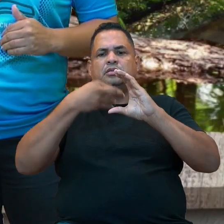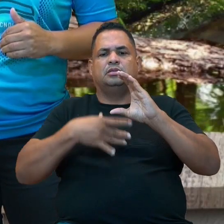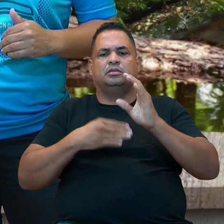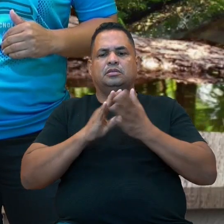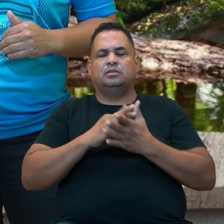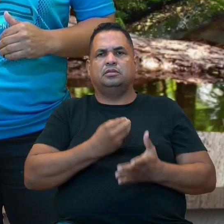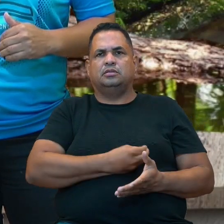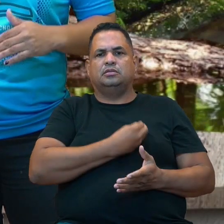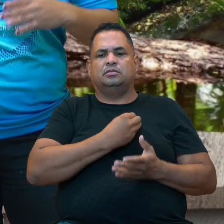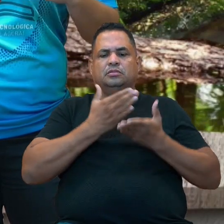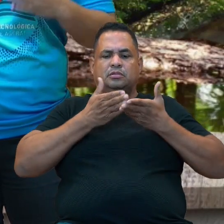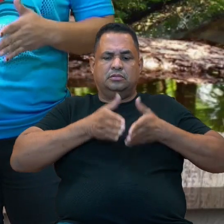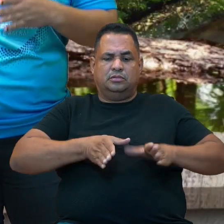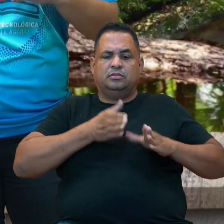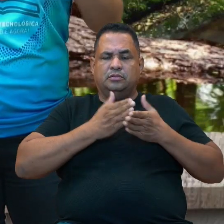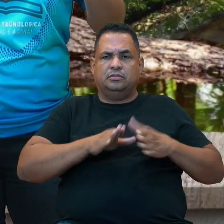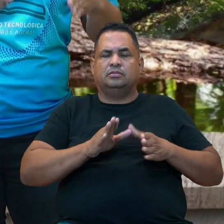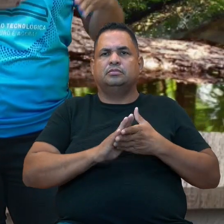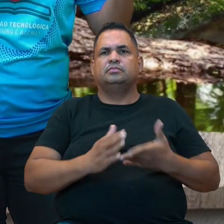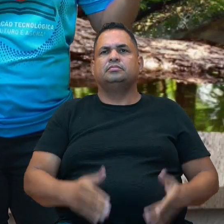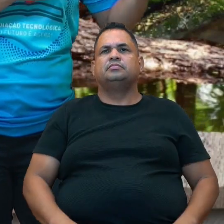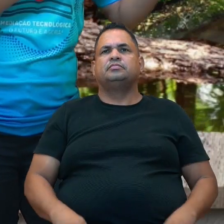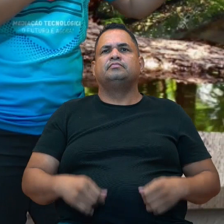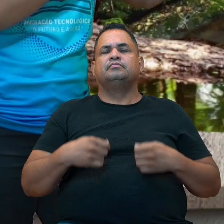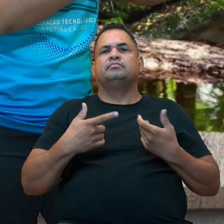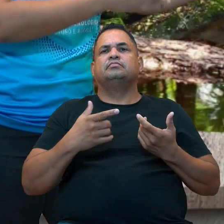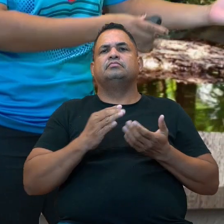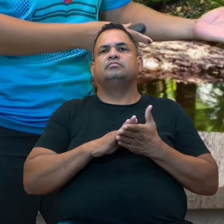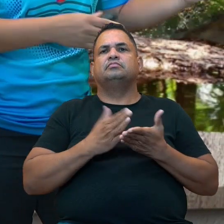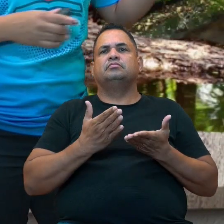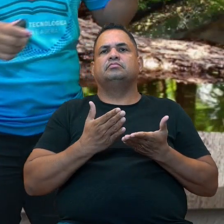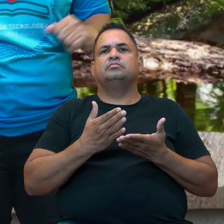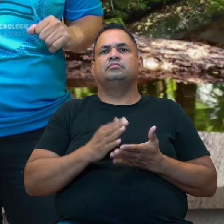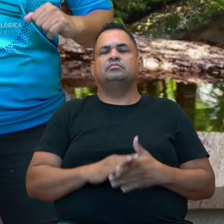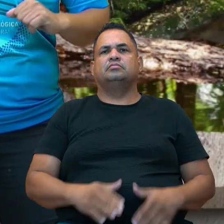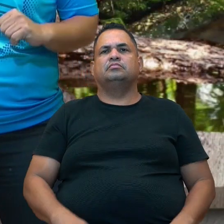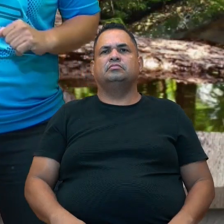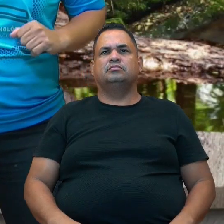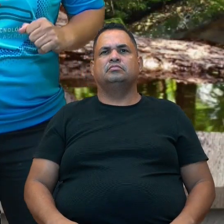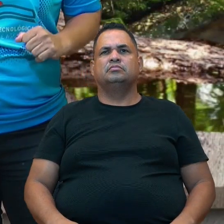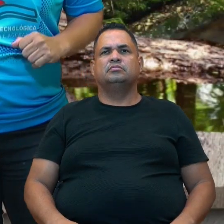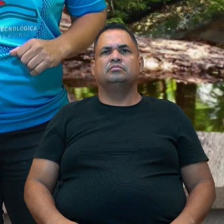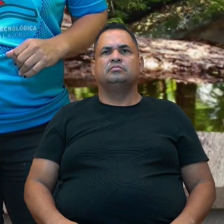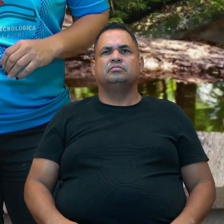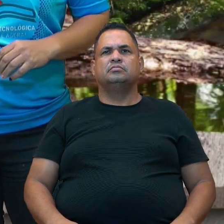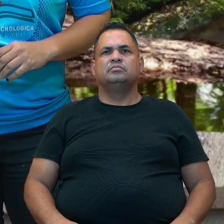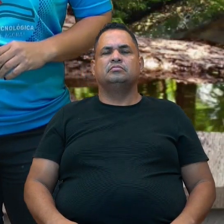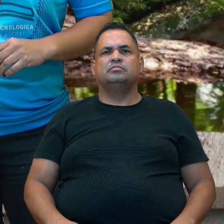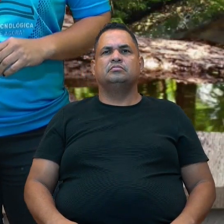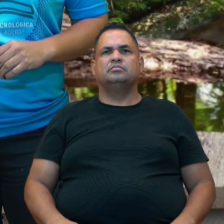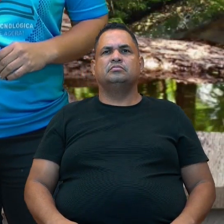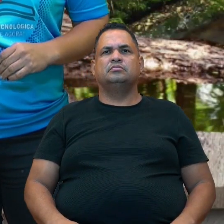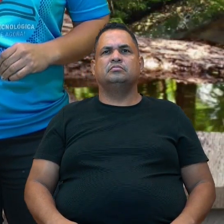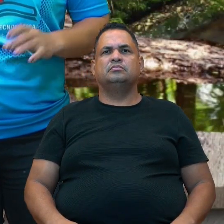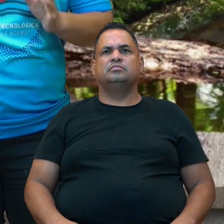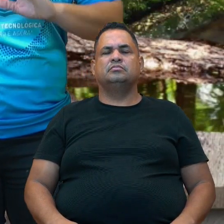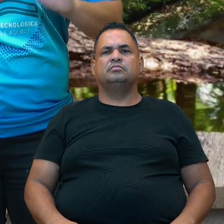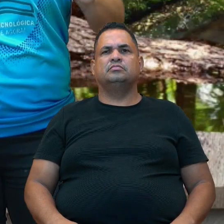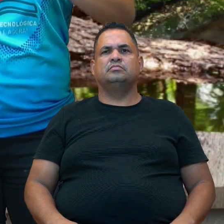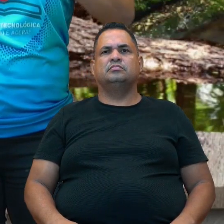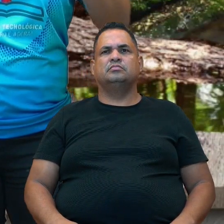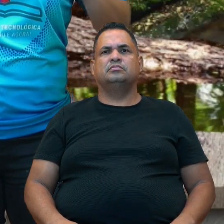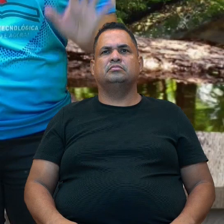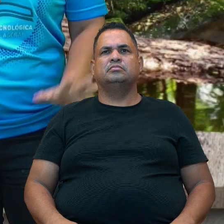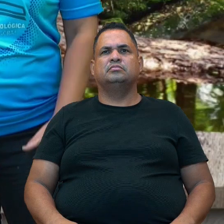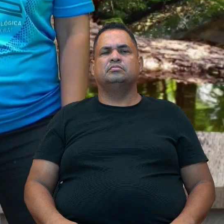e a reprodução, porque eles vão se reproduzir desde que eles sobrevivam e cheguem à maturidade sexual. Tudo bem?